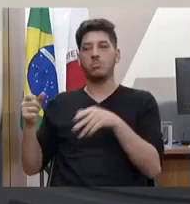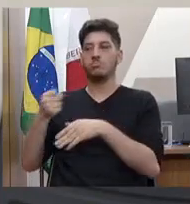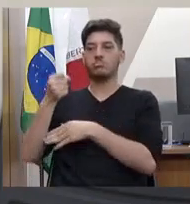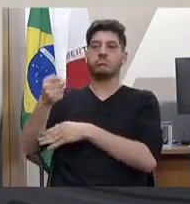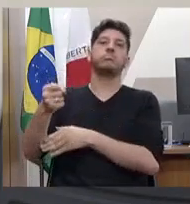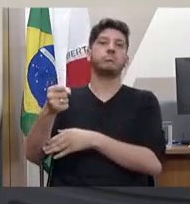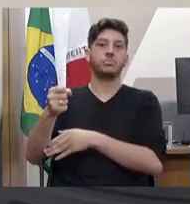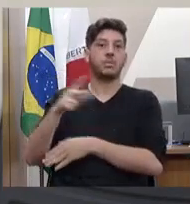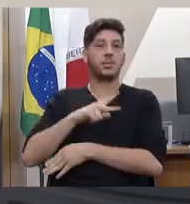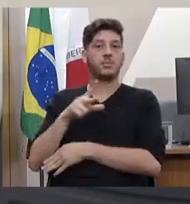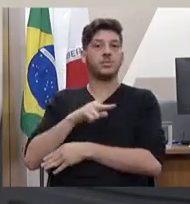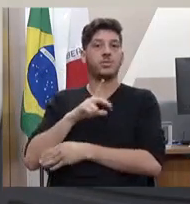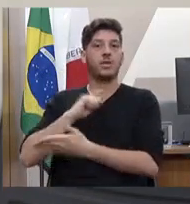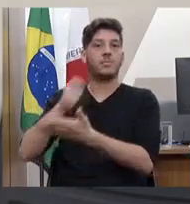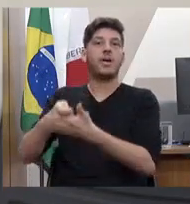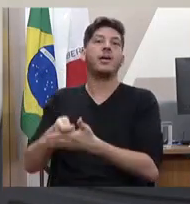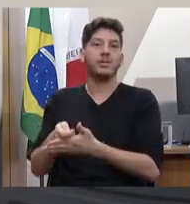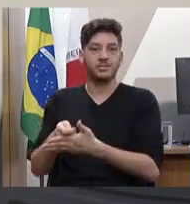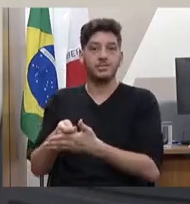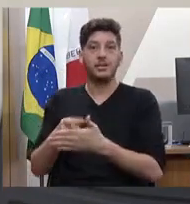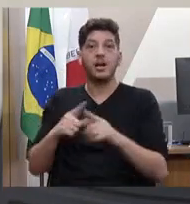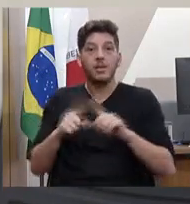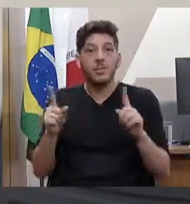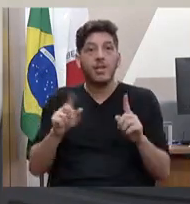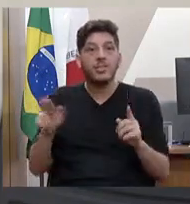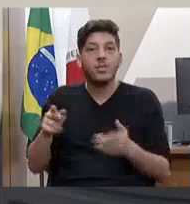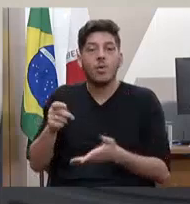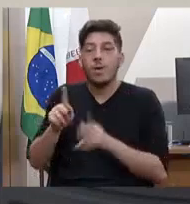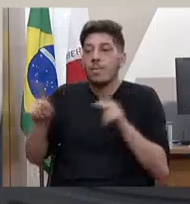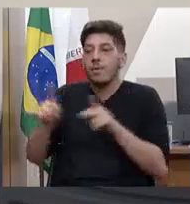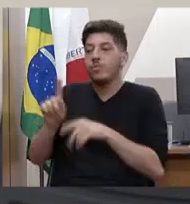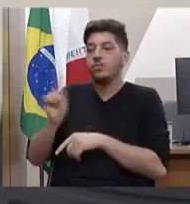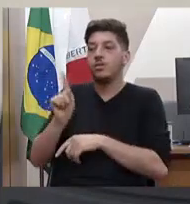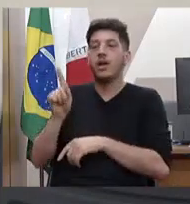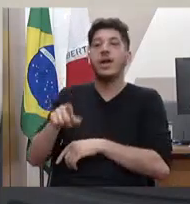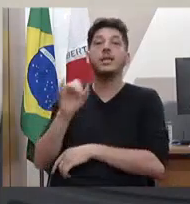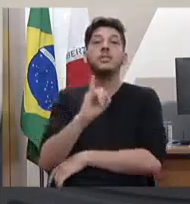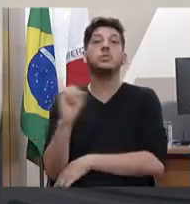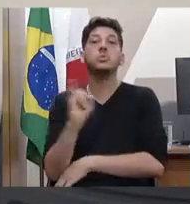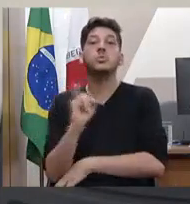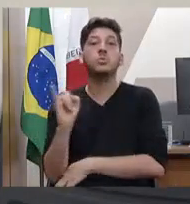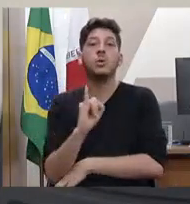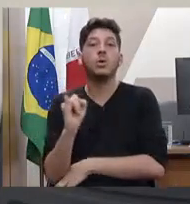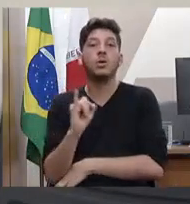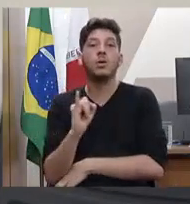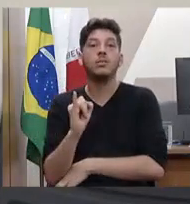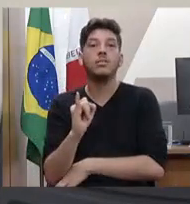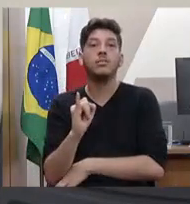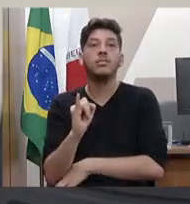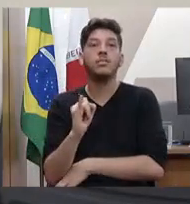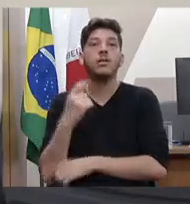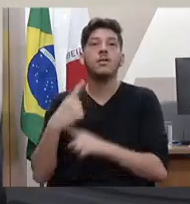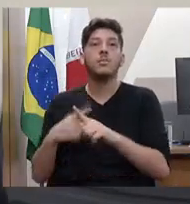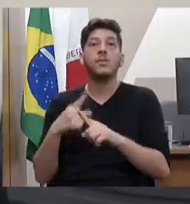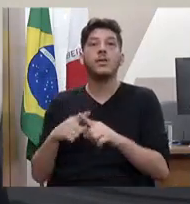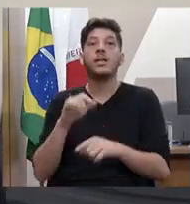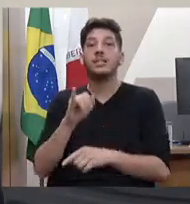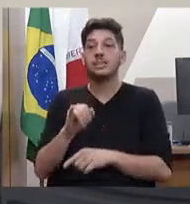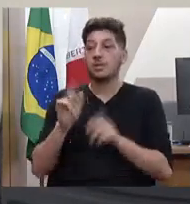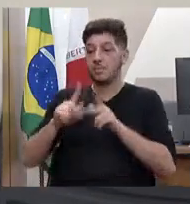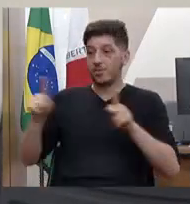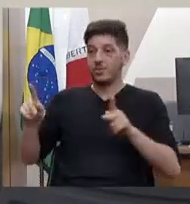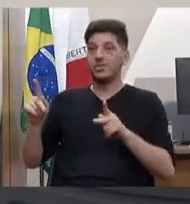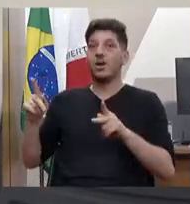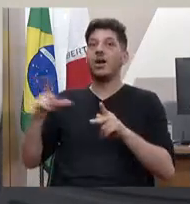para iniciativa privada mas não com professores contrato como instrutores porque senão ele vai cair no piso do